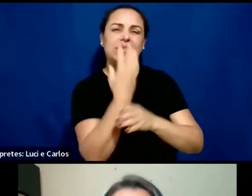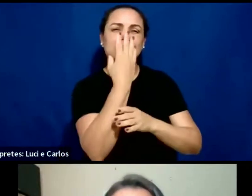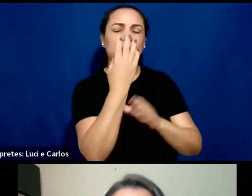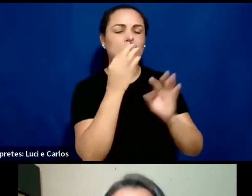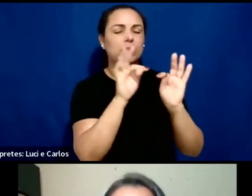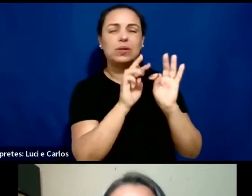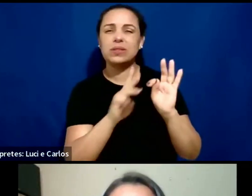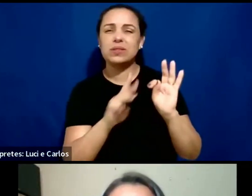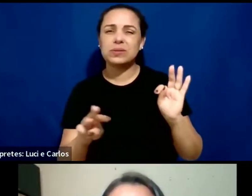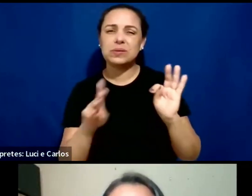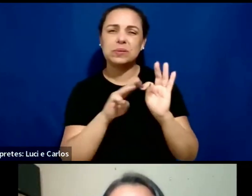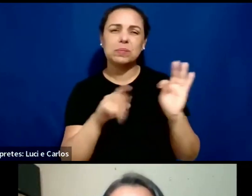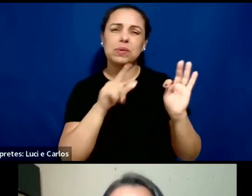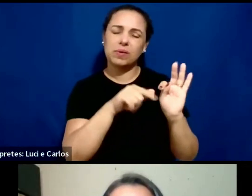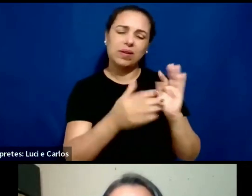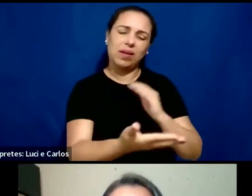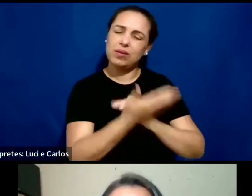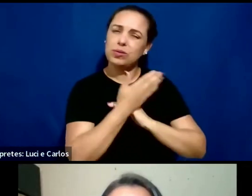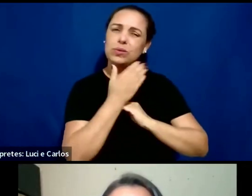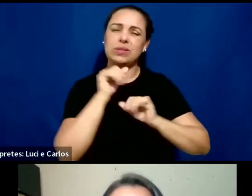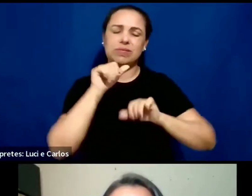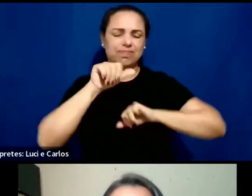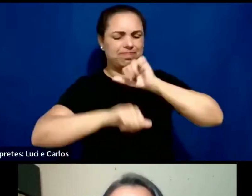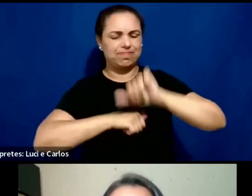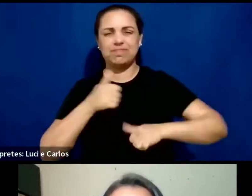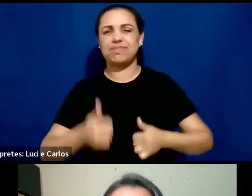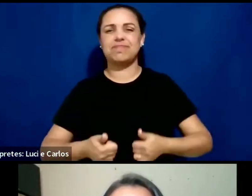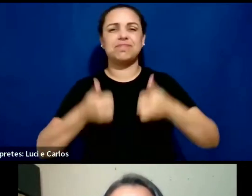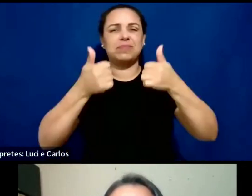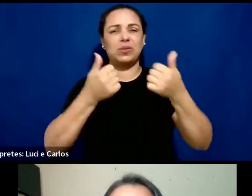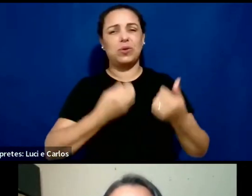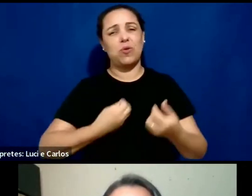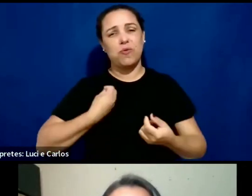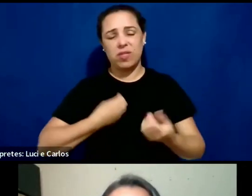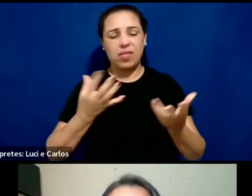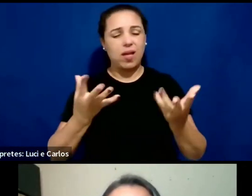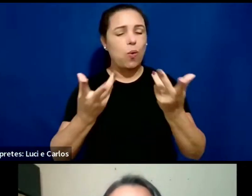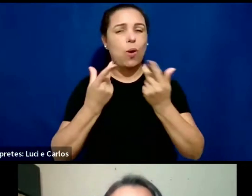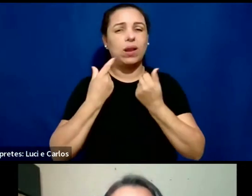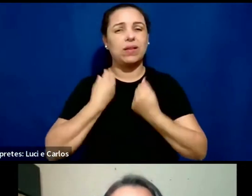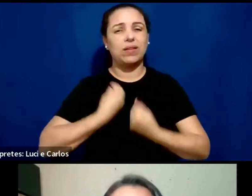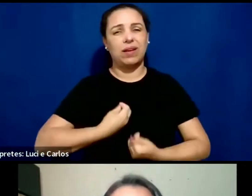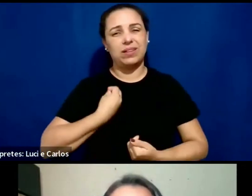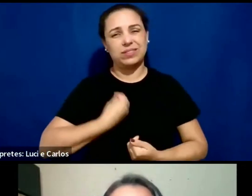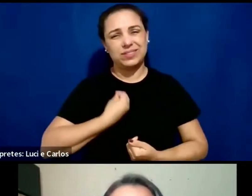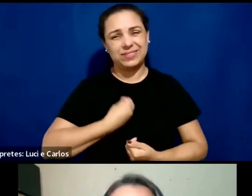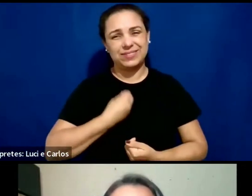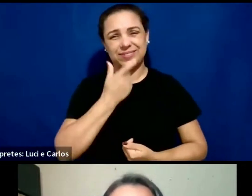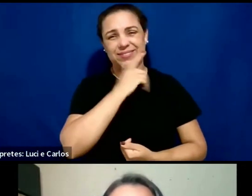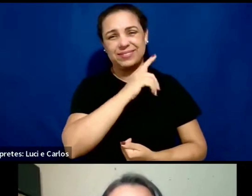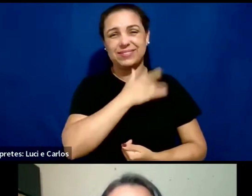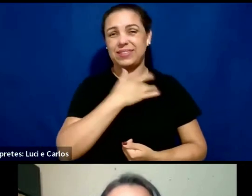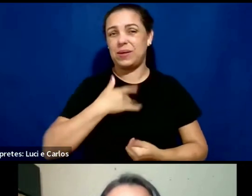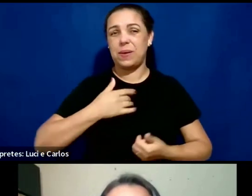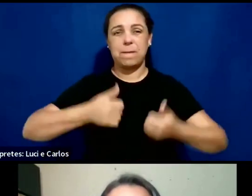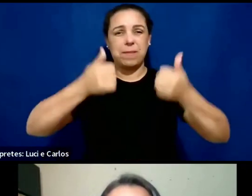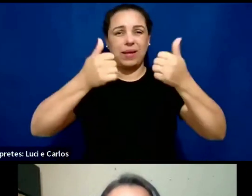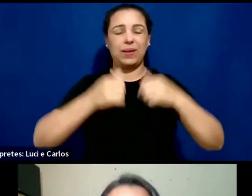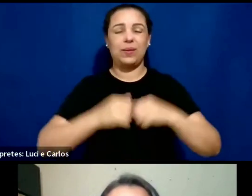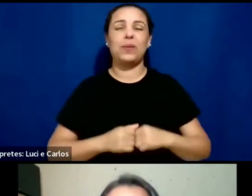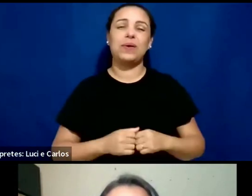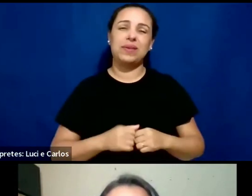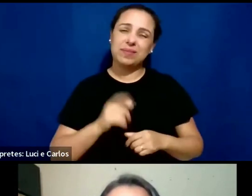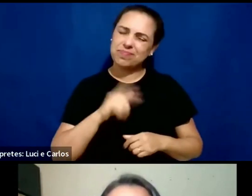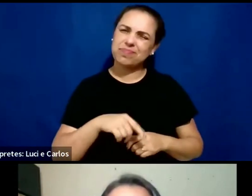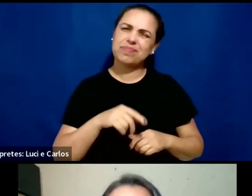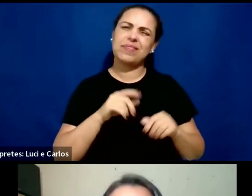emocionais, porque transforma a nossa saúde, nos dá qualidade de vida, e também através do projeto de saúde, né?